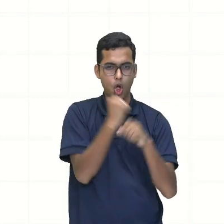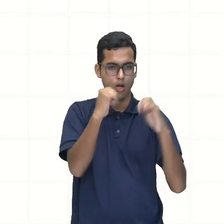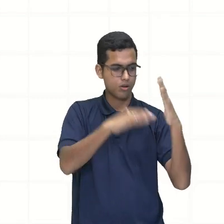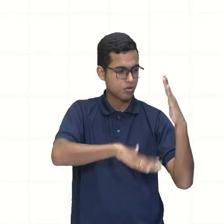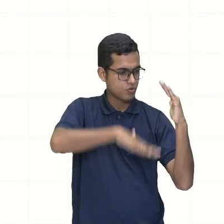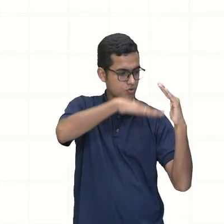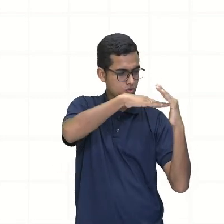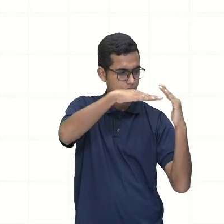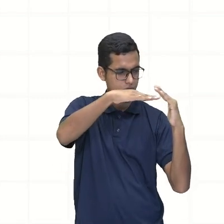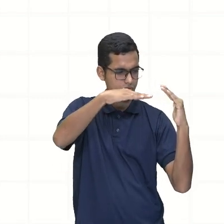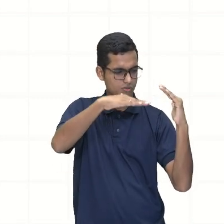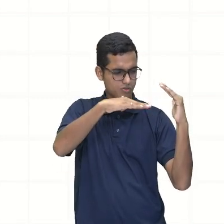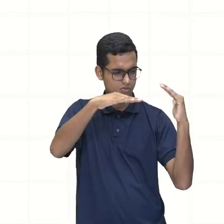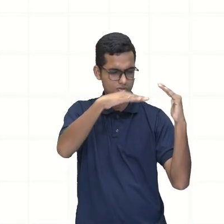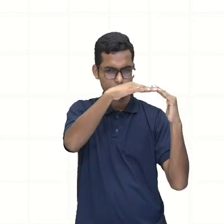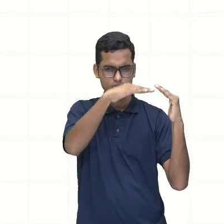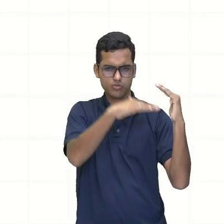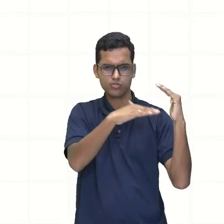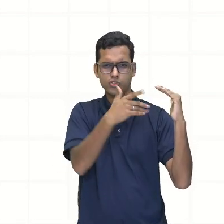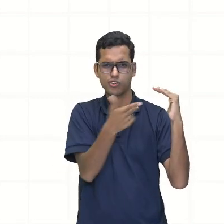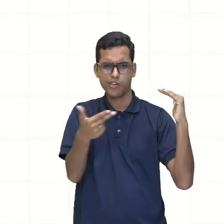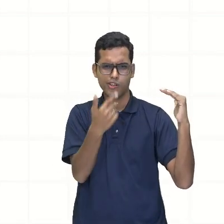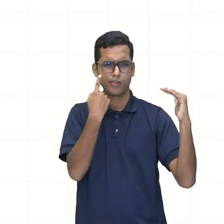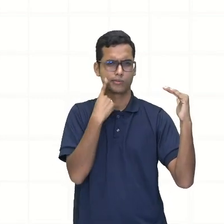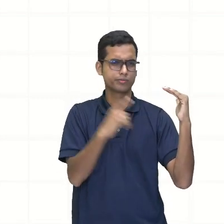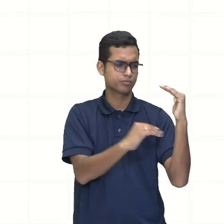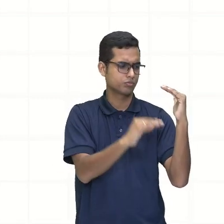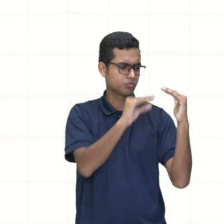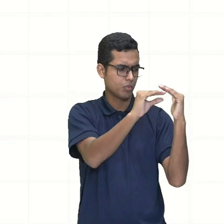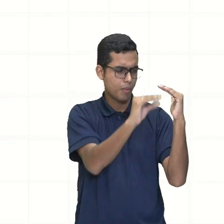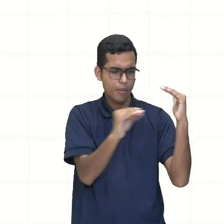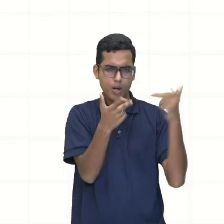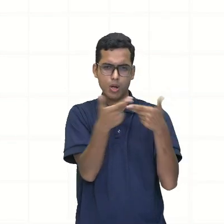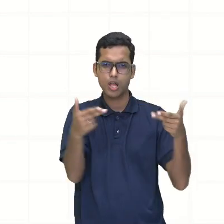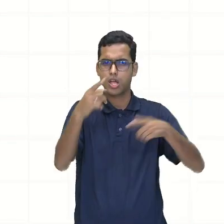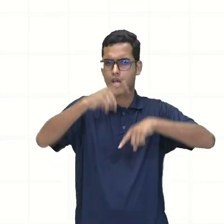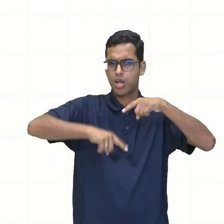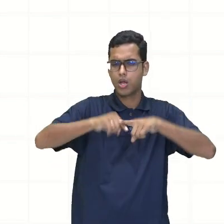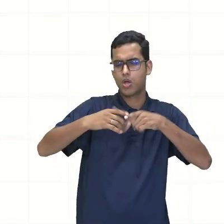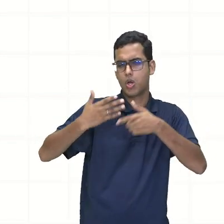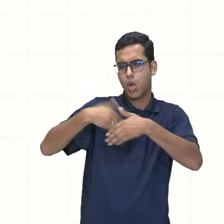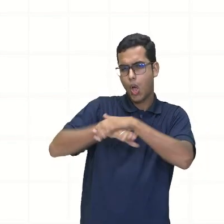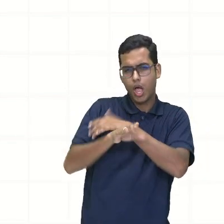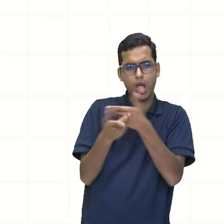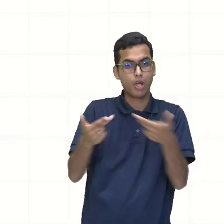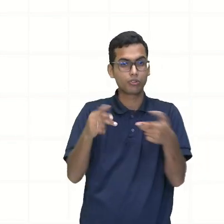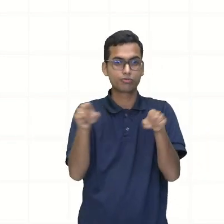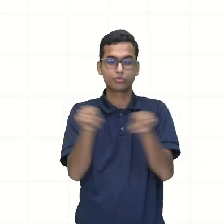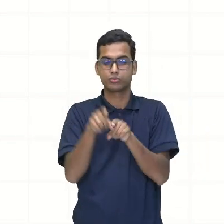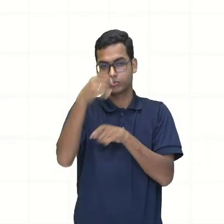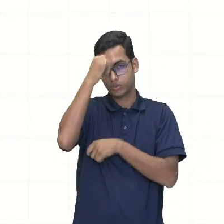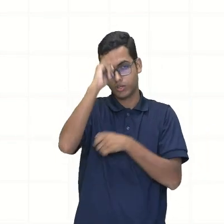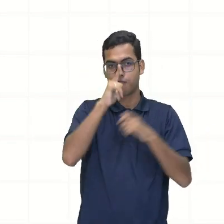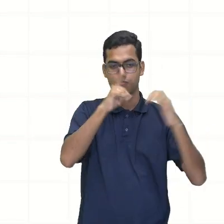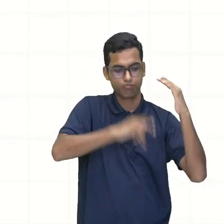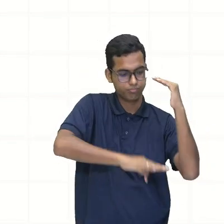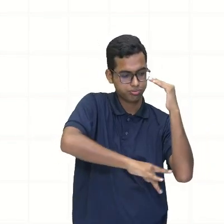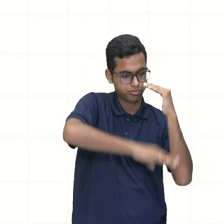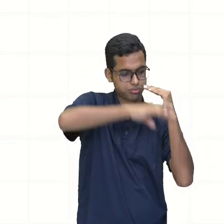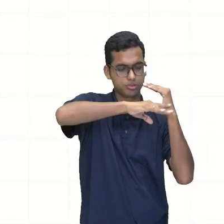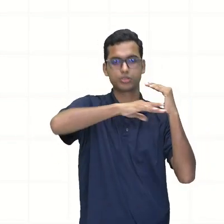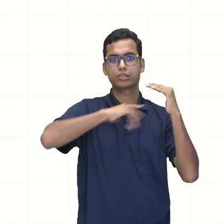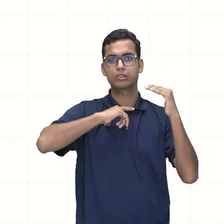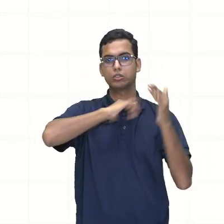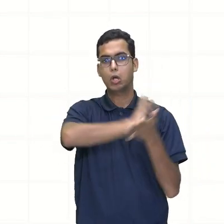seus eletrodomésticos, os seus móveis, para que não fossem aí inundados pelas águas dos rios, certo?